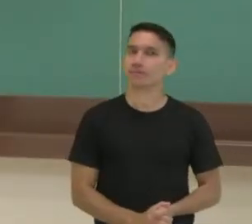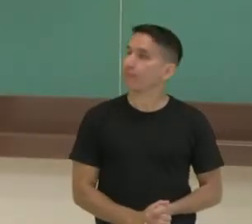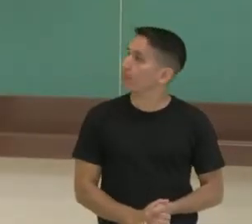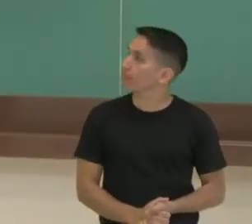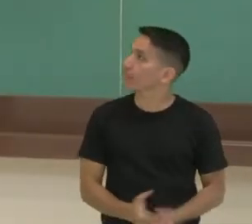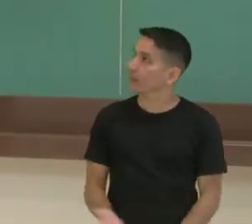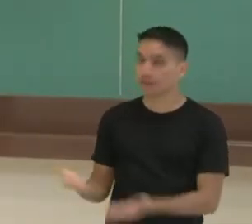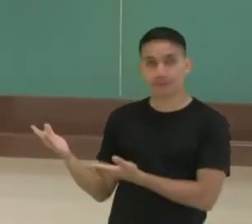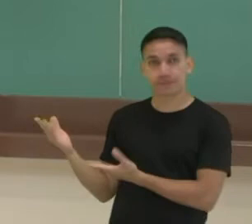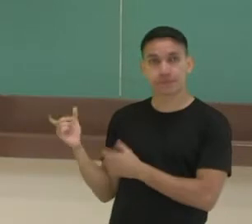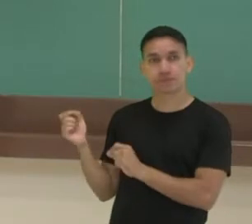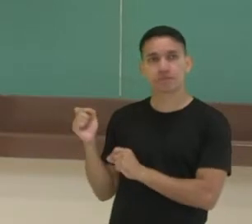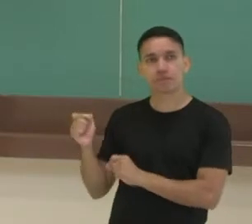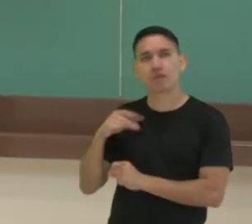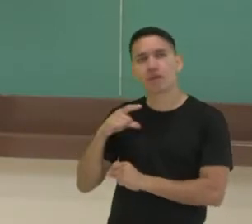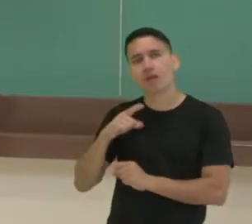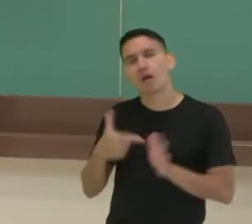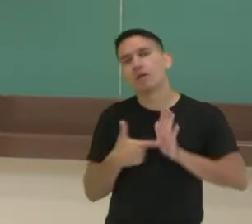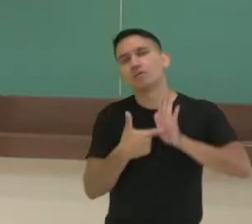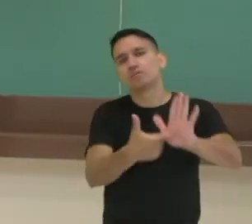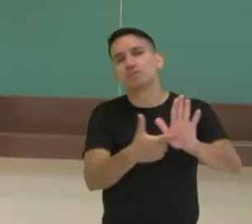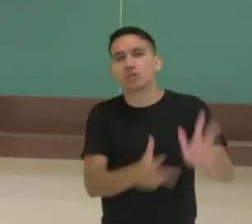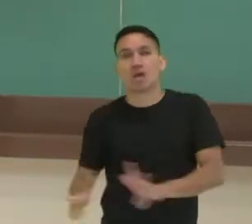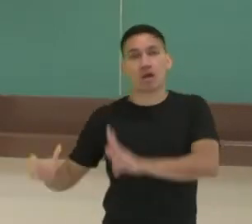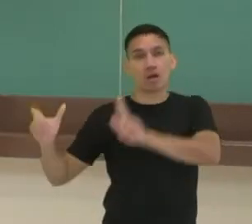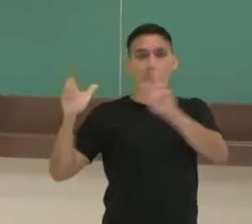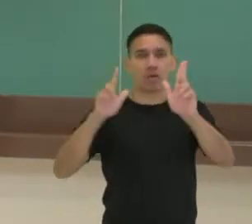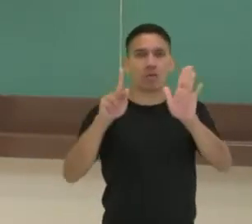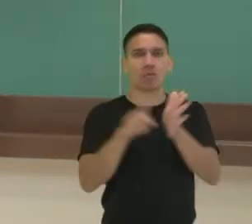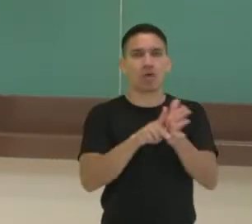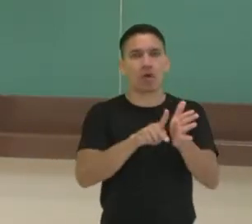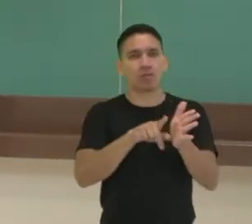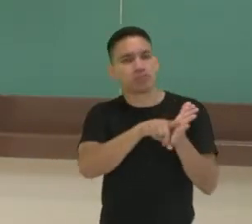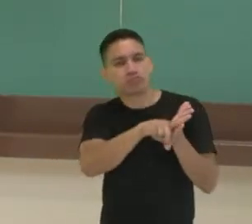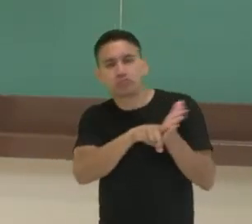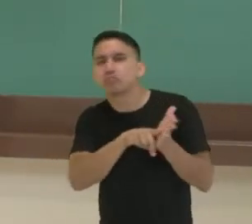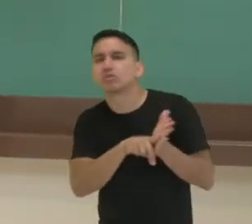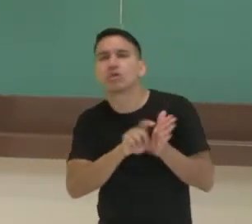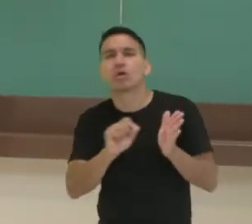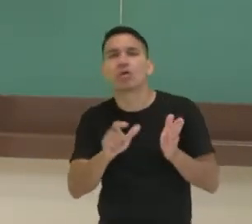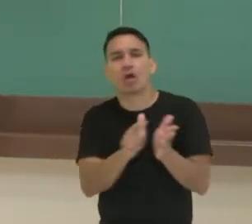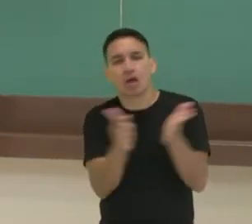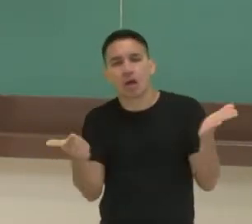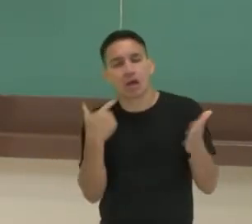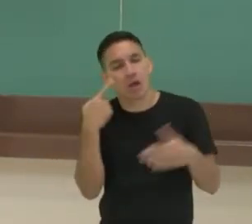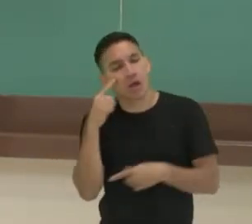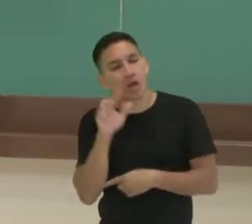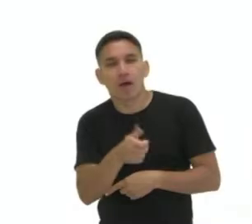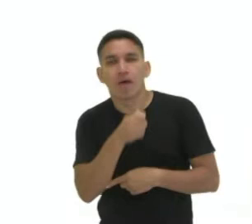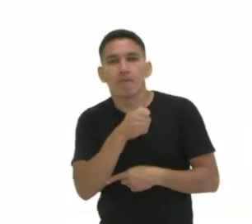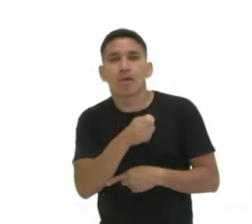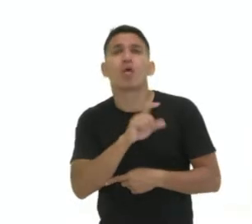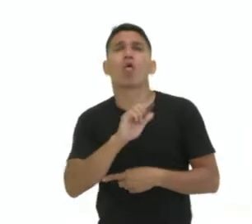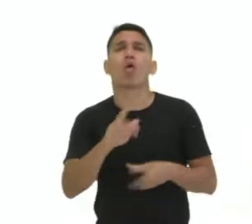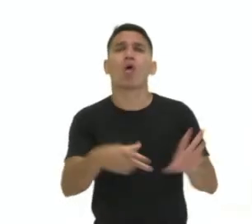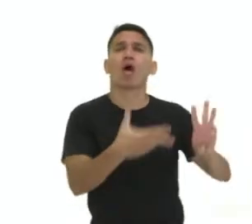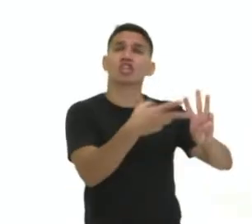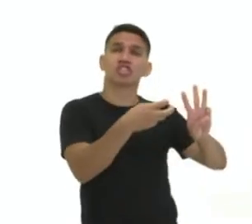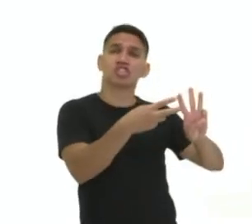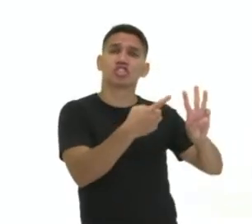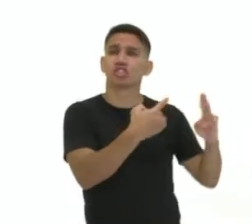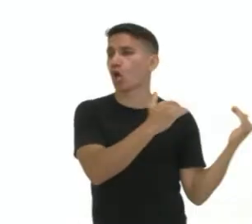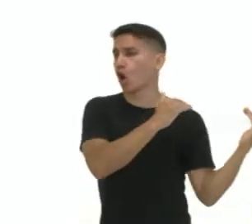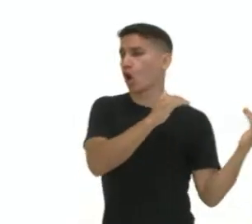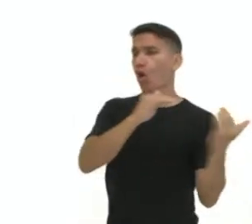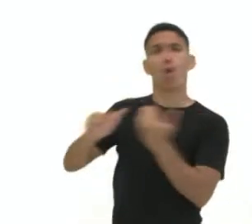Veja, aqui nós temos uma imagem de uma reportagem, né? Indígenas lançam campanha contra estereótipos para o